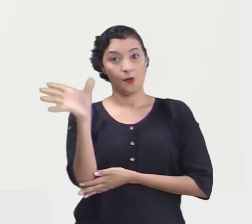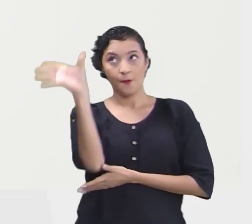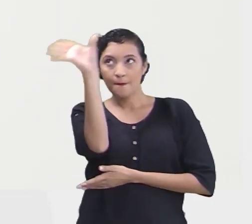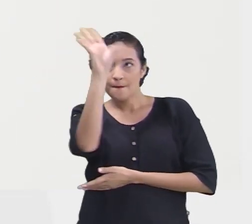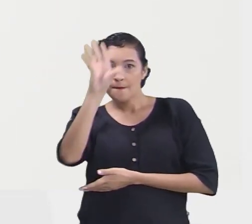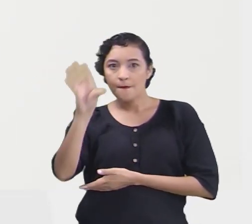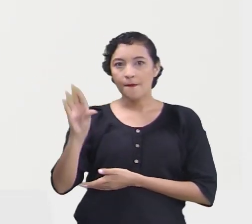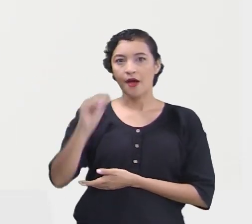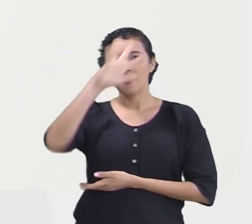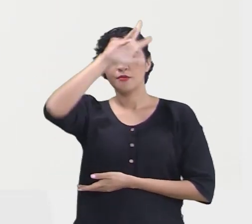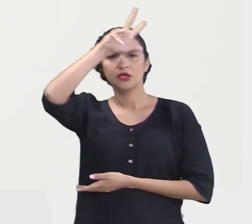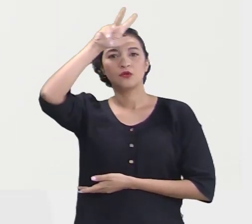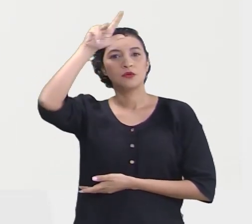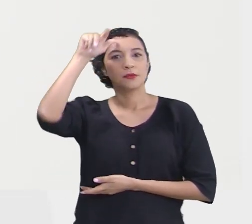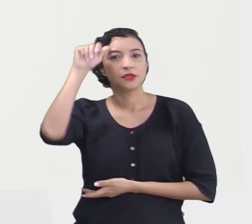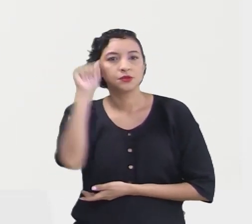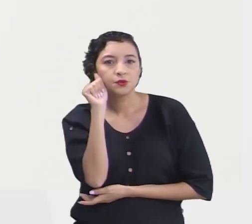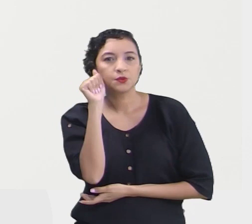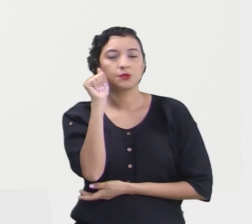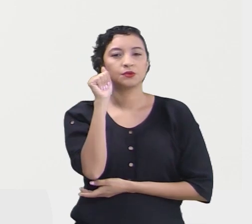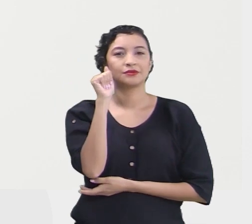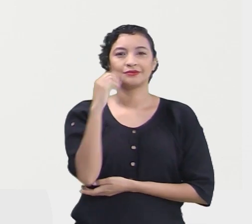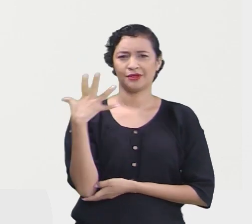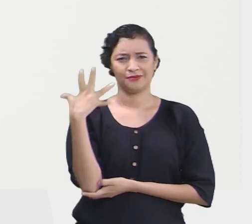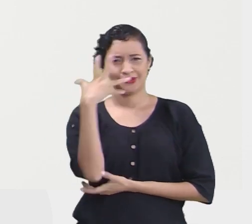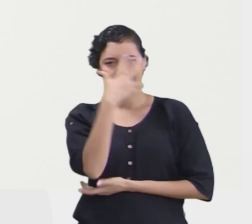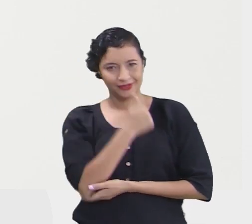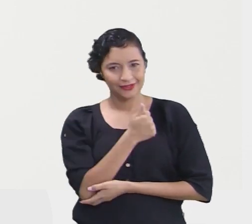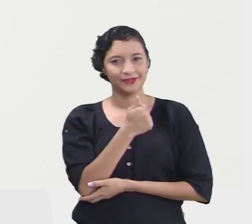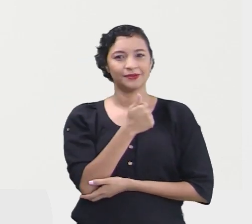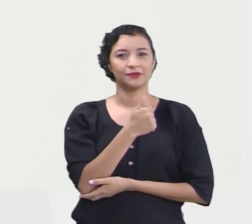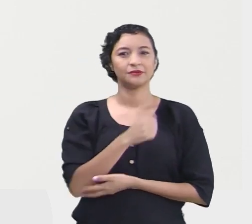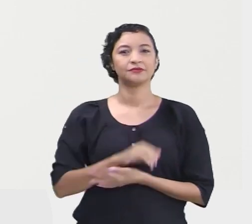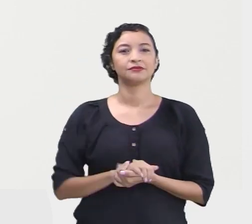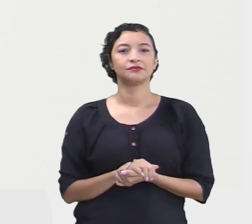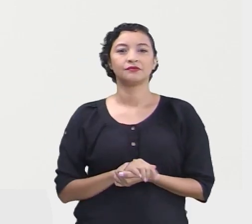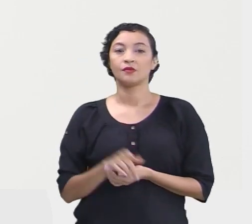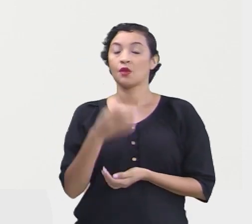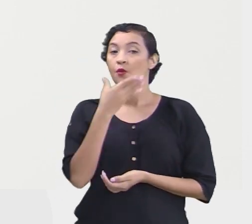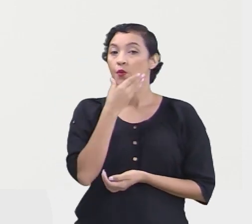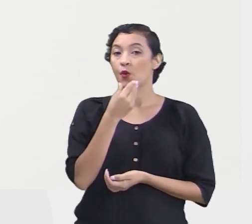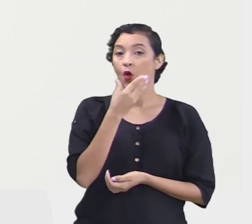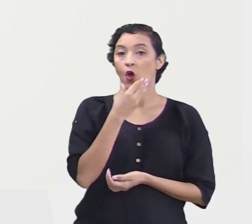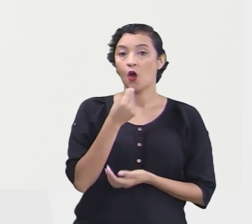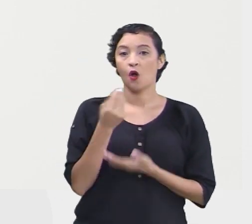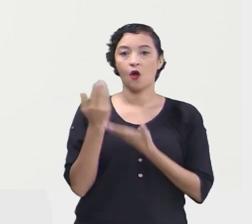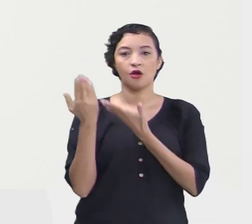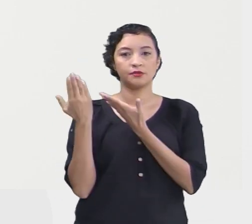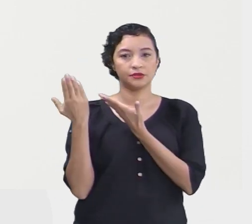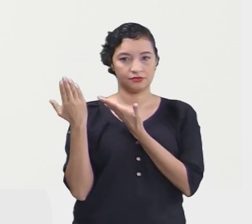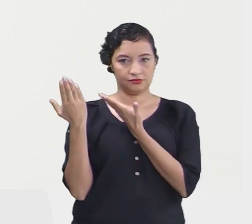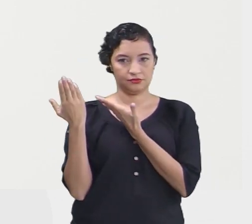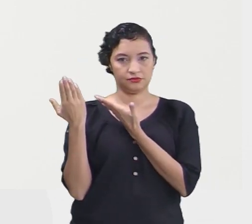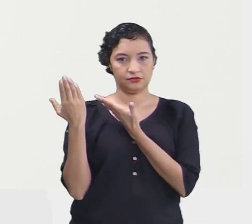Que mapa maravilhoso, que mapa lindo. Então Francisco fez toda essa rota aqui.